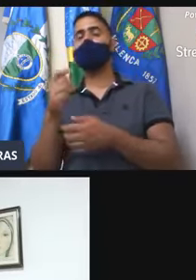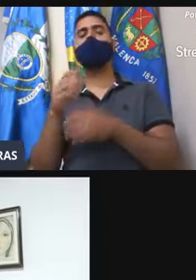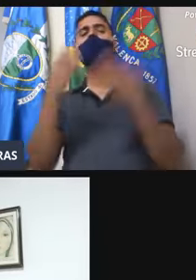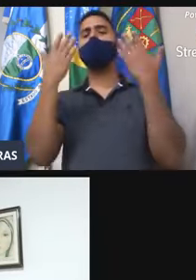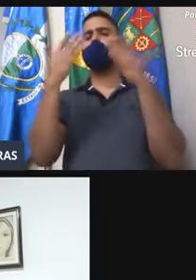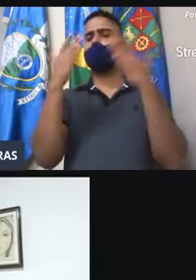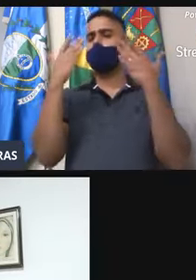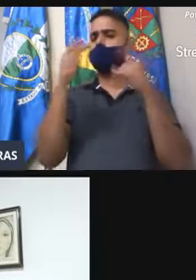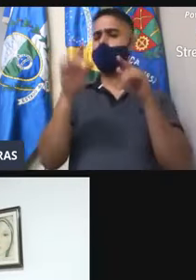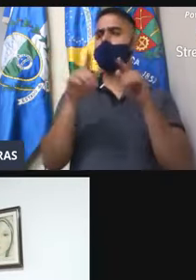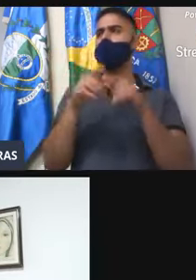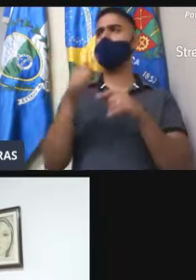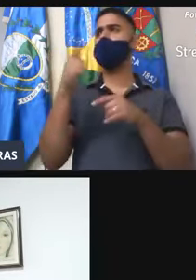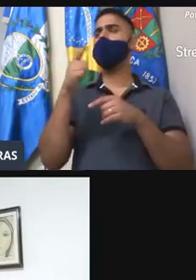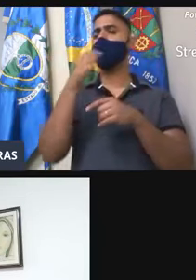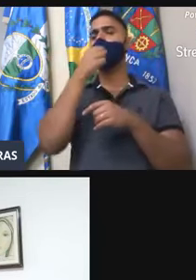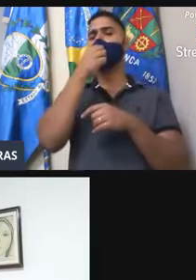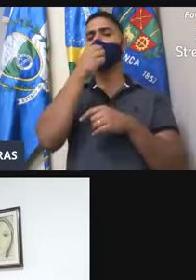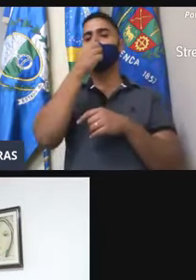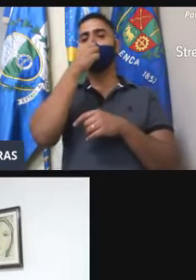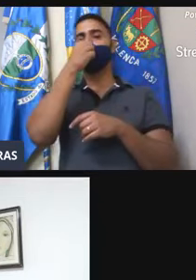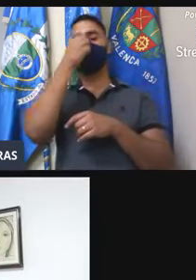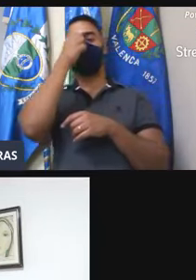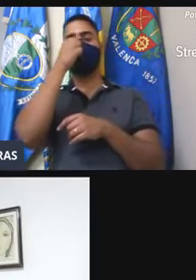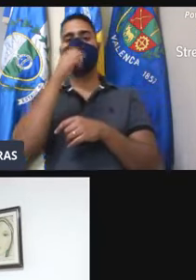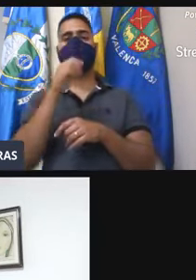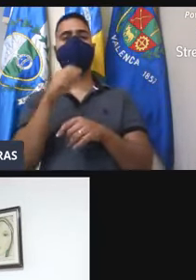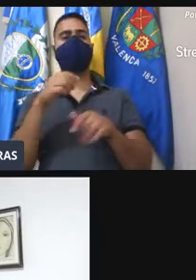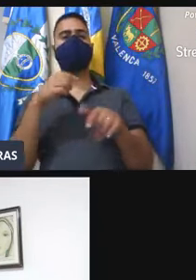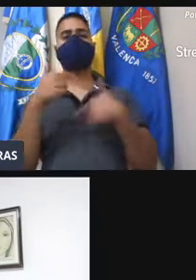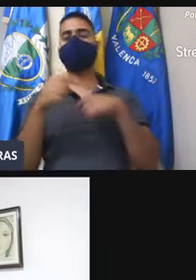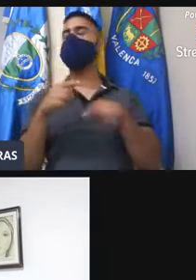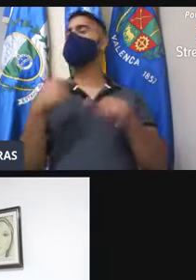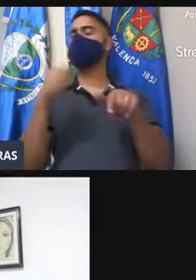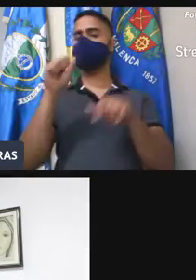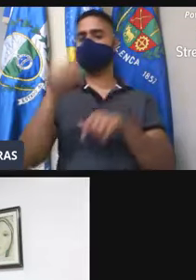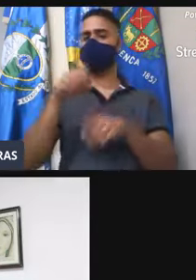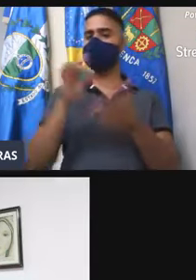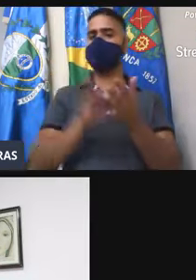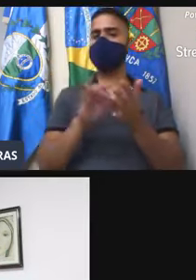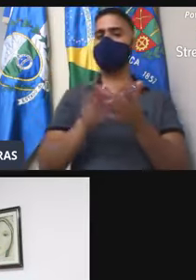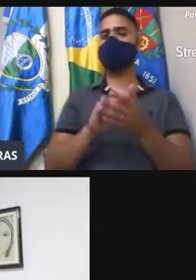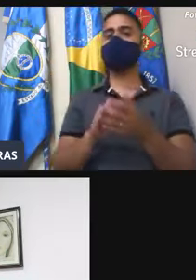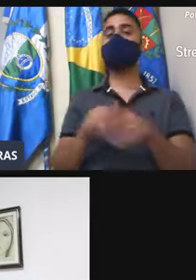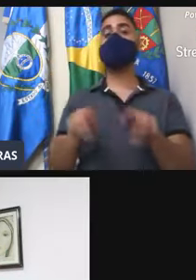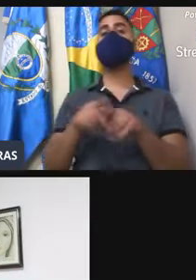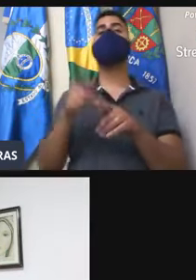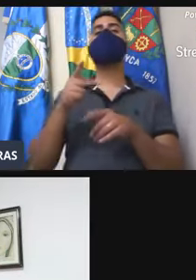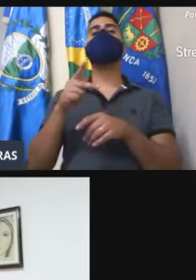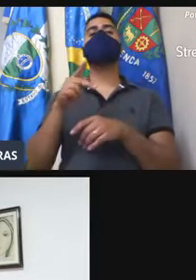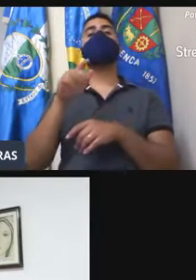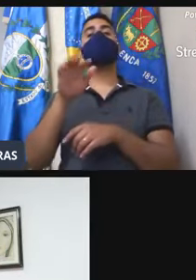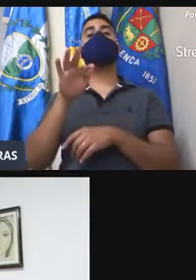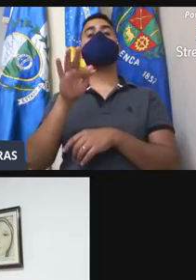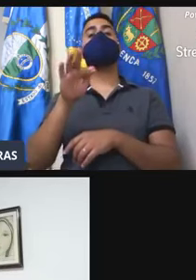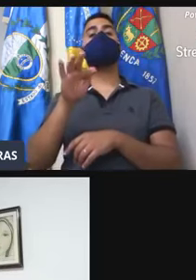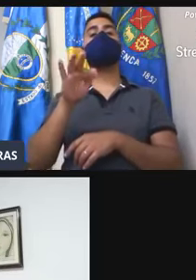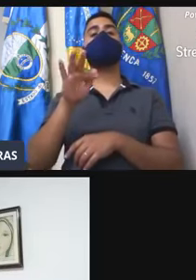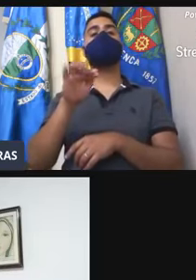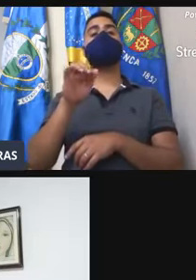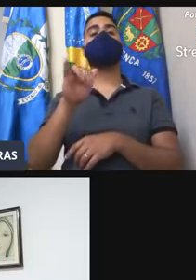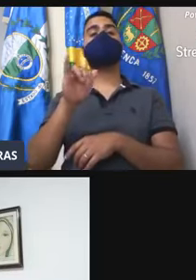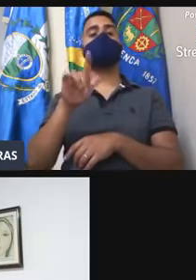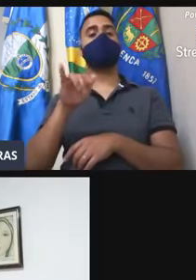sindicato. Nós não temos um sindicato pelego, temos um sindicato ativo, e cumprimentando o Felipe, cumprimentando a